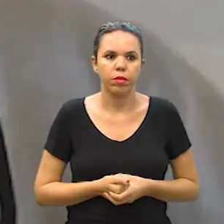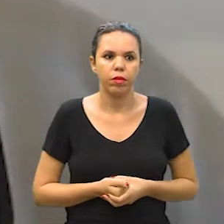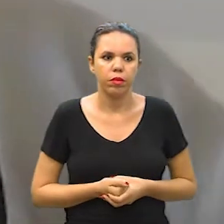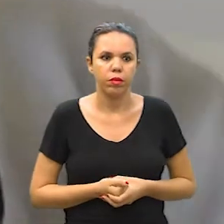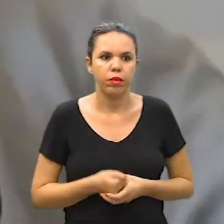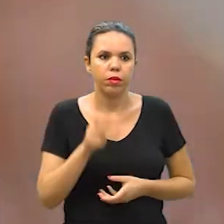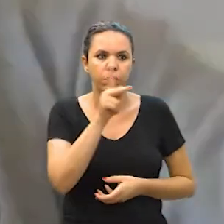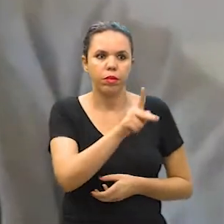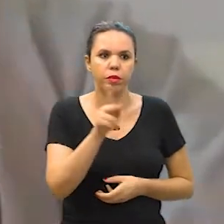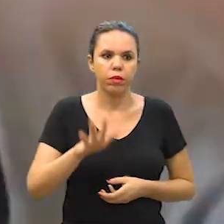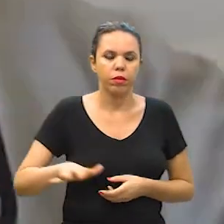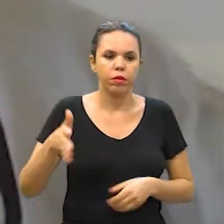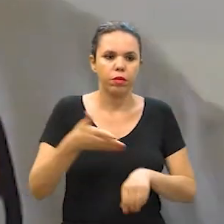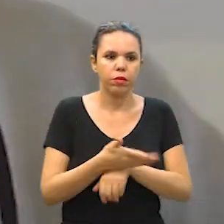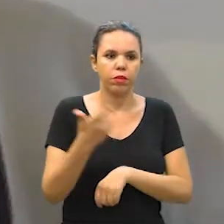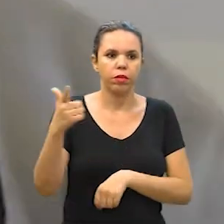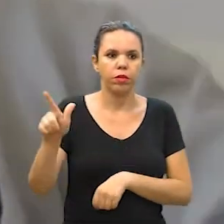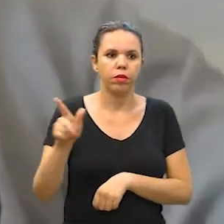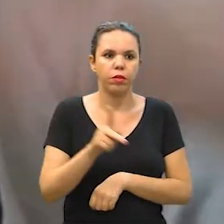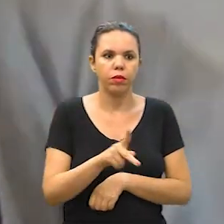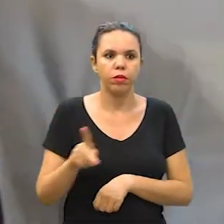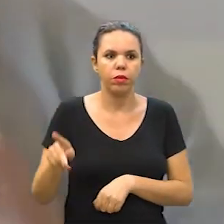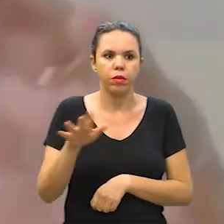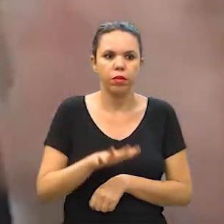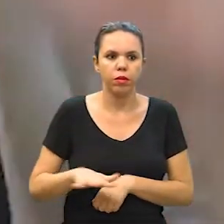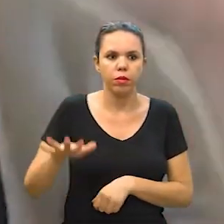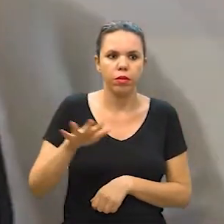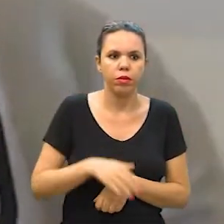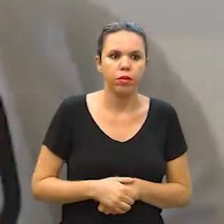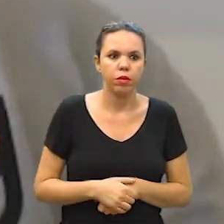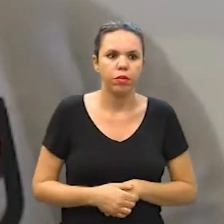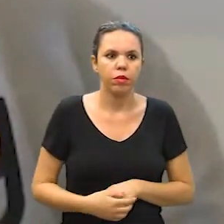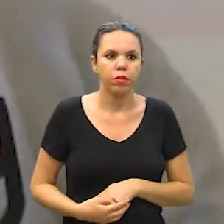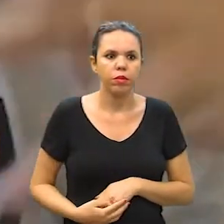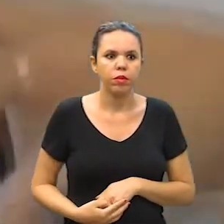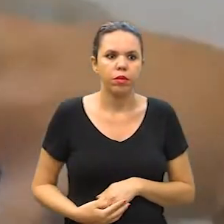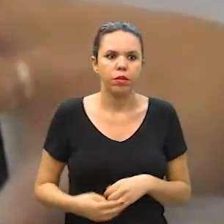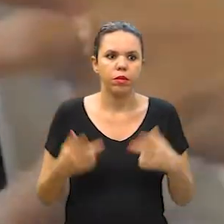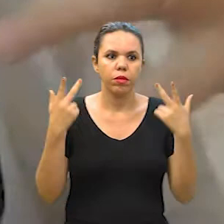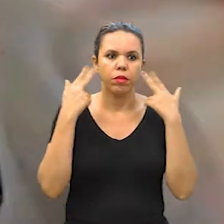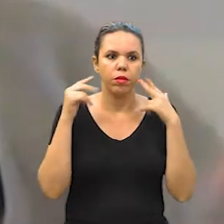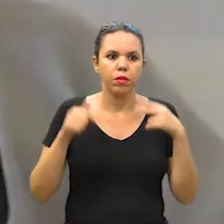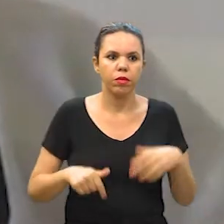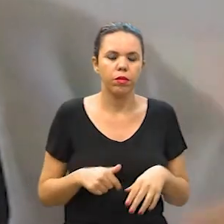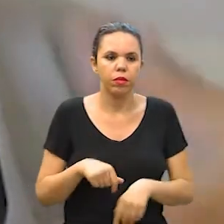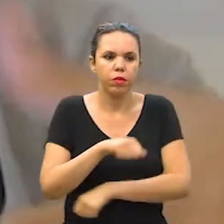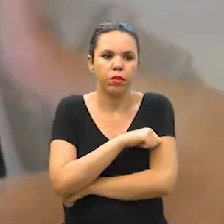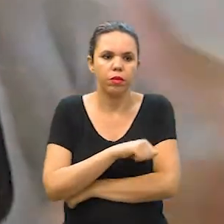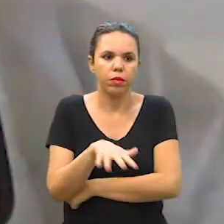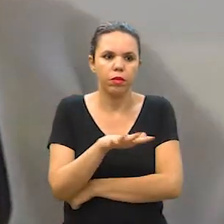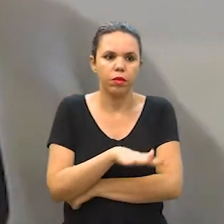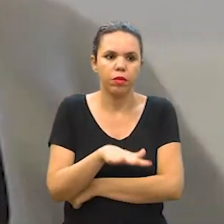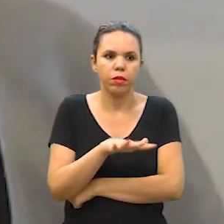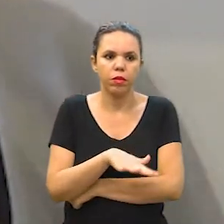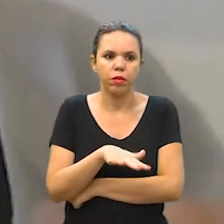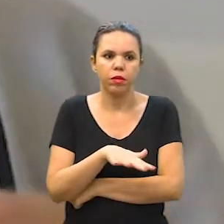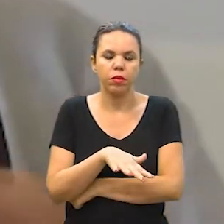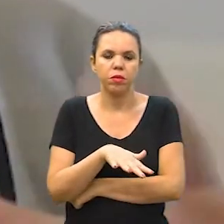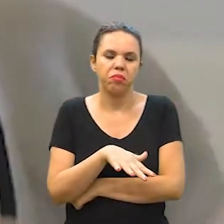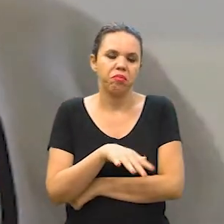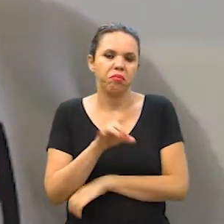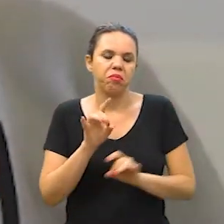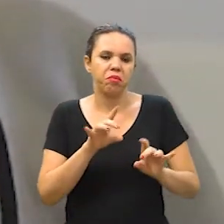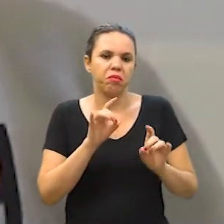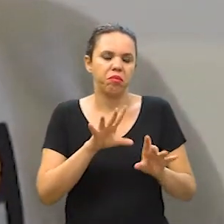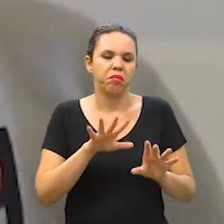um professor, entra outro, sai um professor, entra outro, e, normalmente, aqui o aluno é o